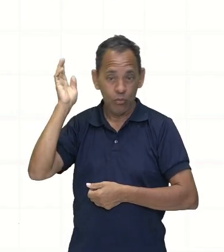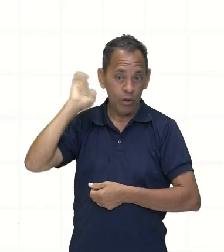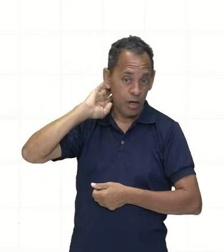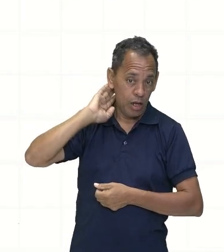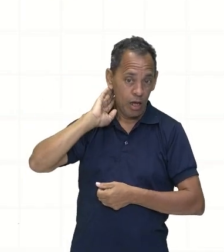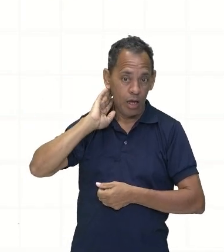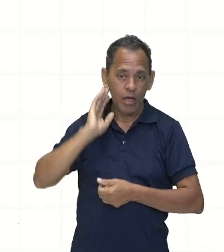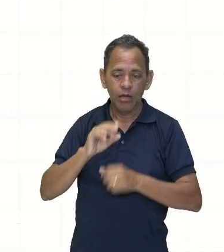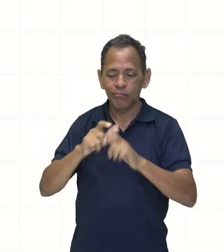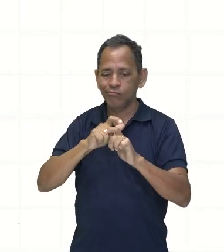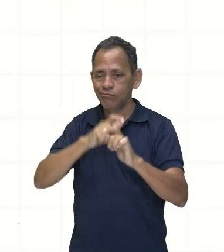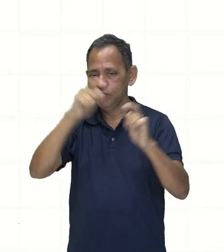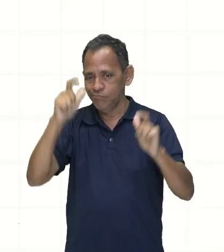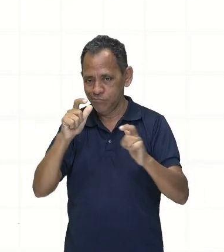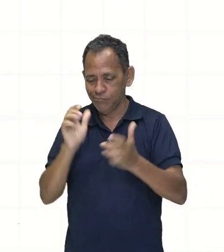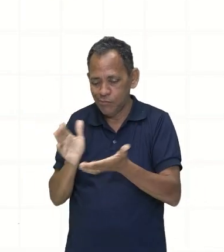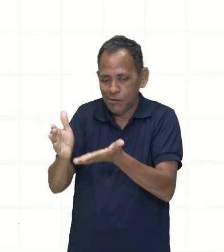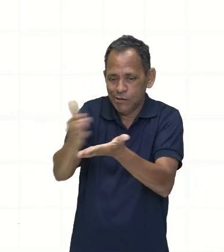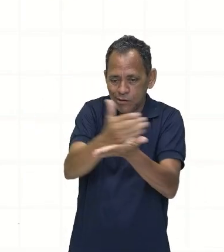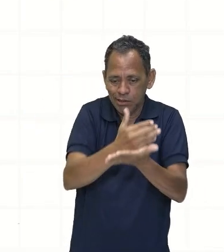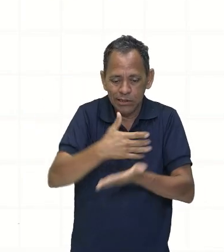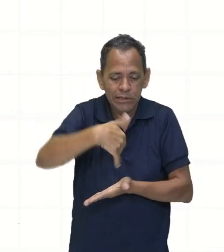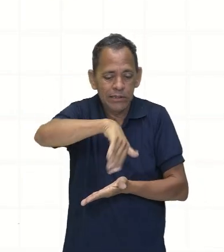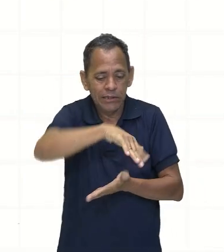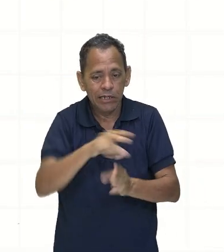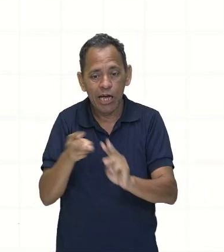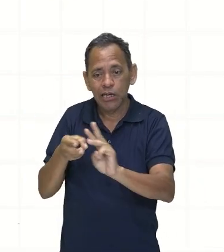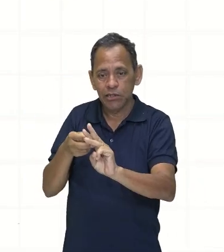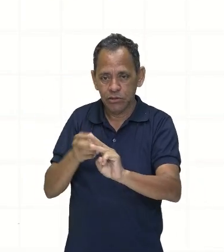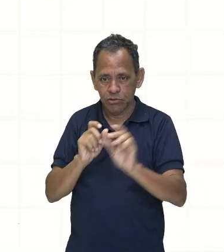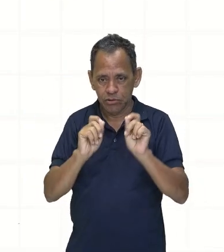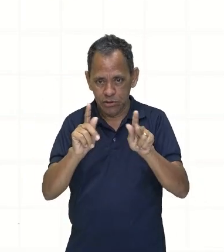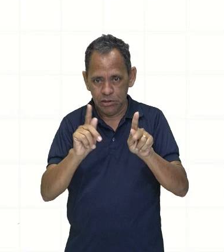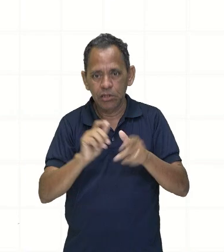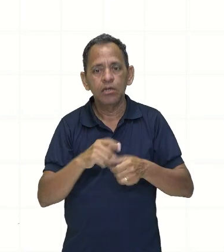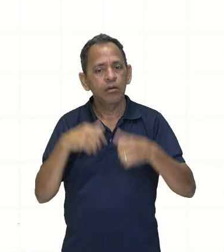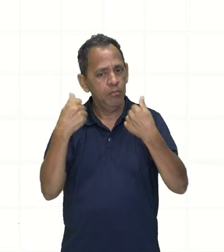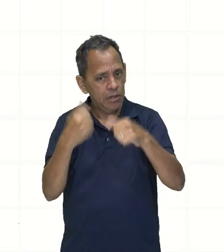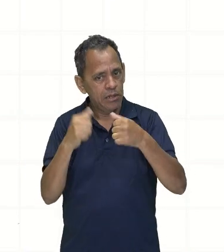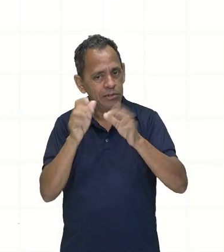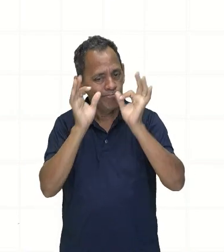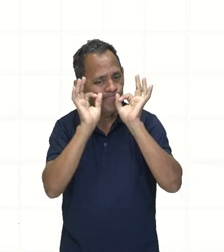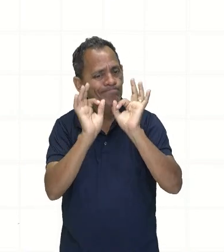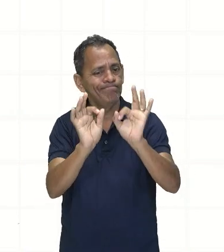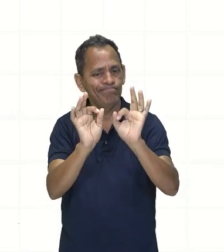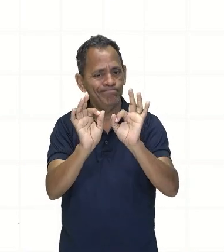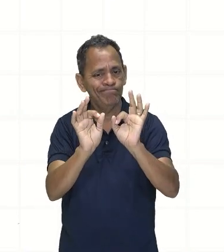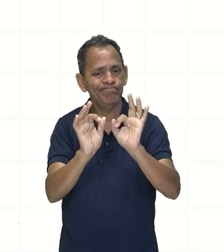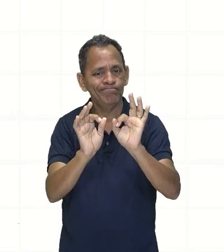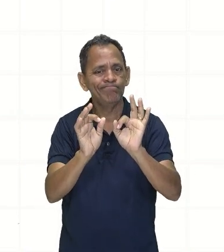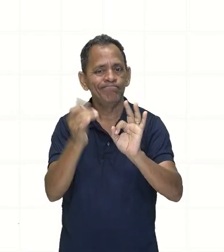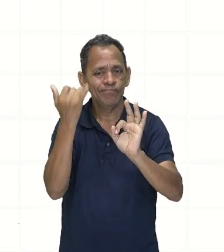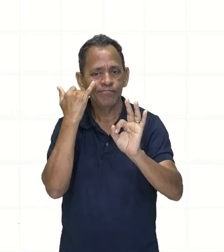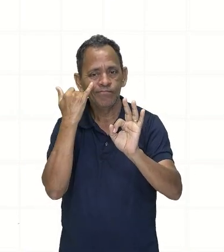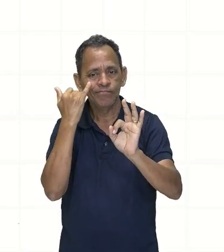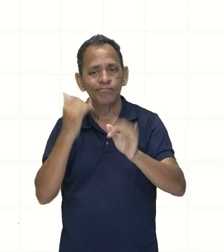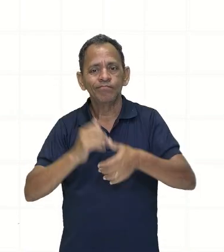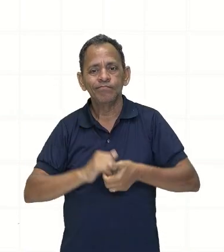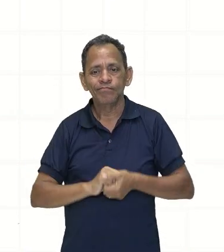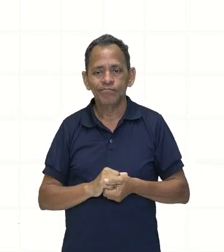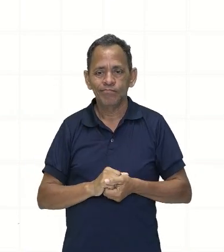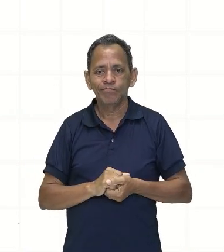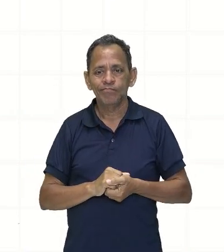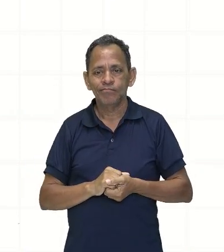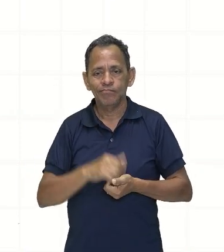da população em terras indígenas, tá bom? A gente precisa também se atentar aqui a esses dados, em